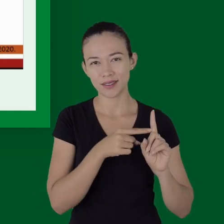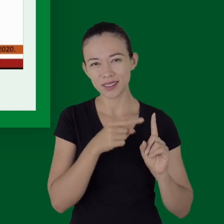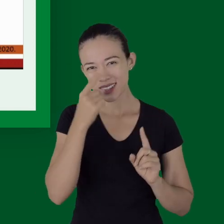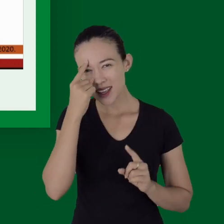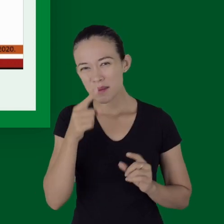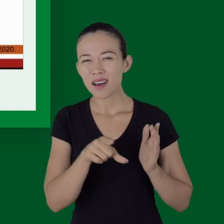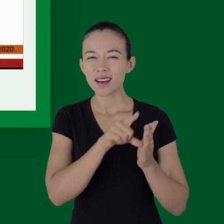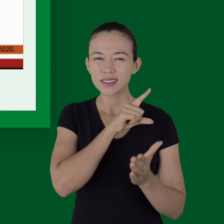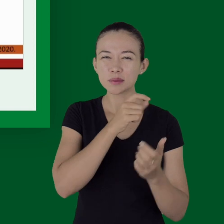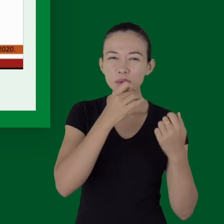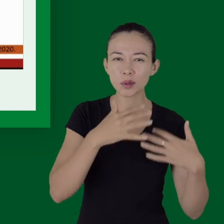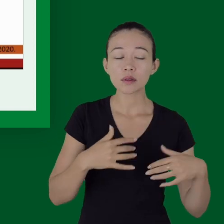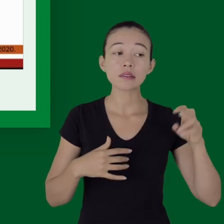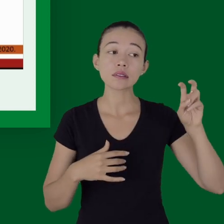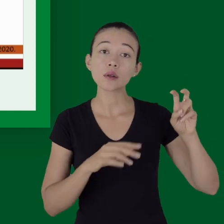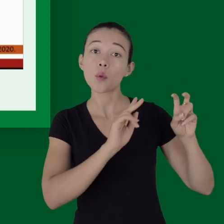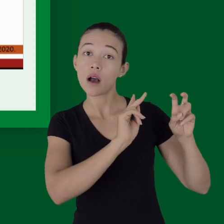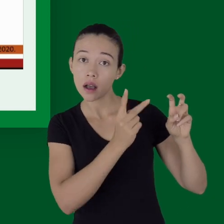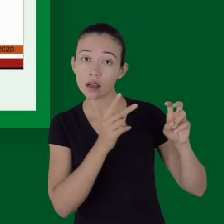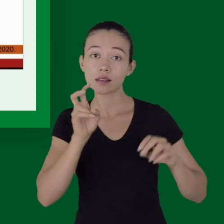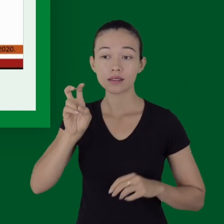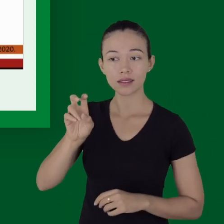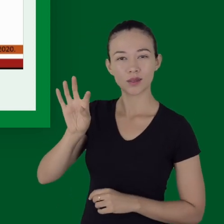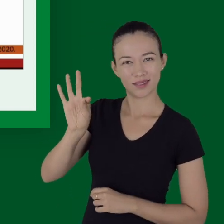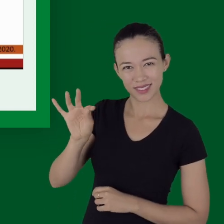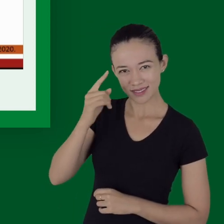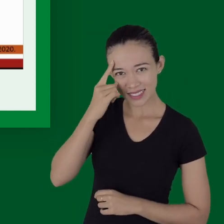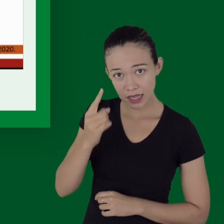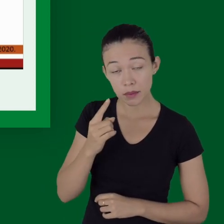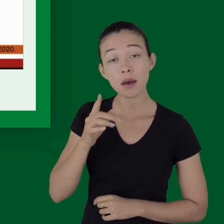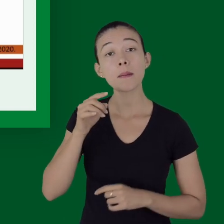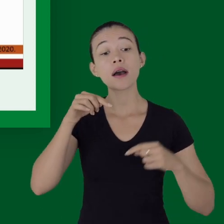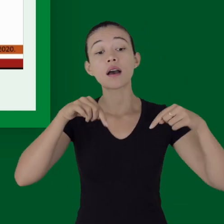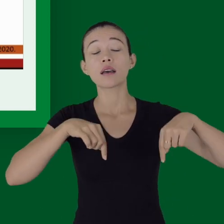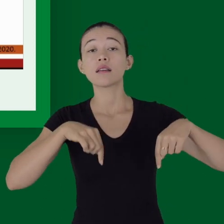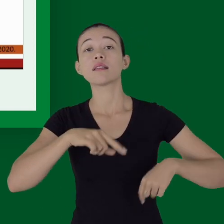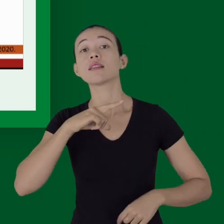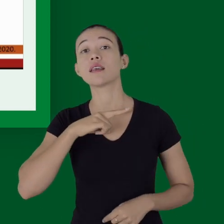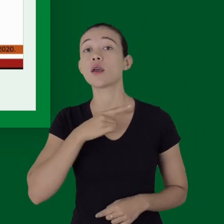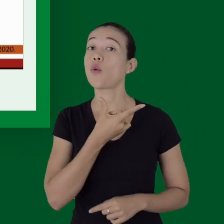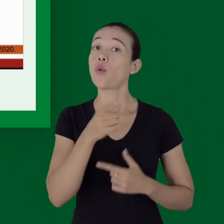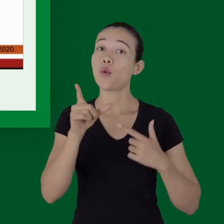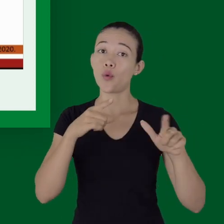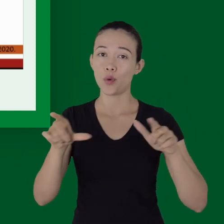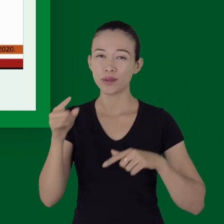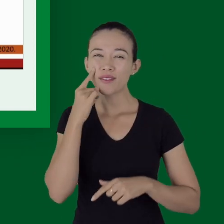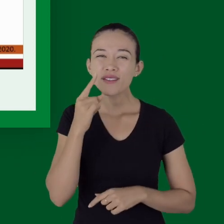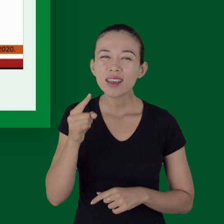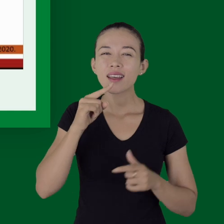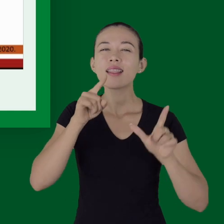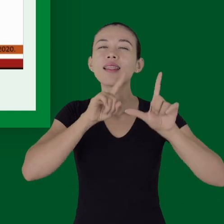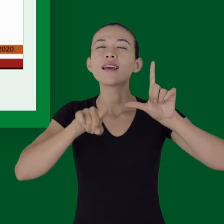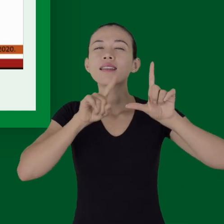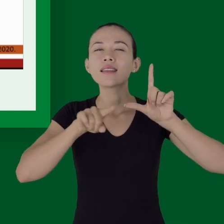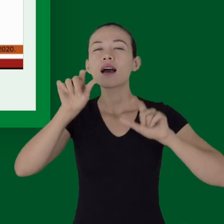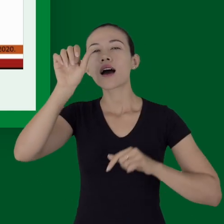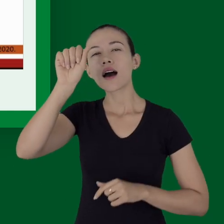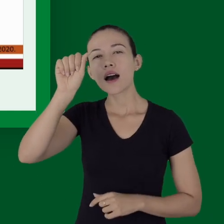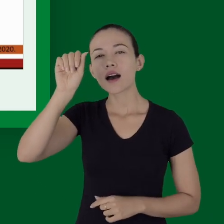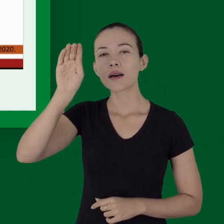que a gente falou, né, as causas gerais não obstétricas, a gente tem que considerar que anestesia, então complicações